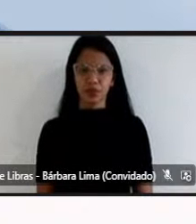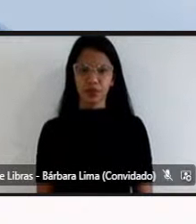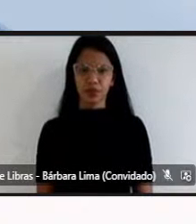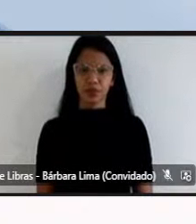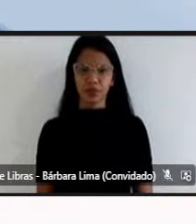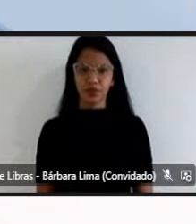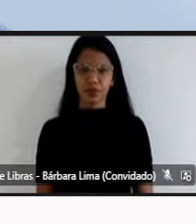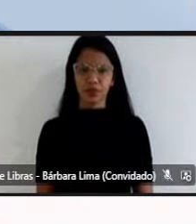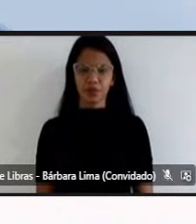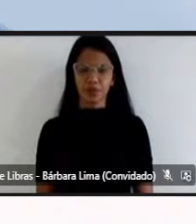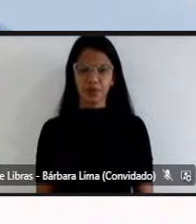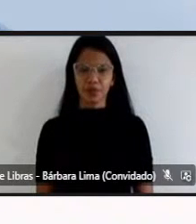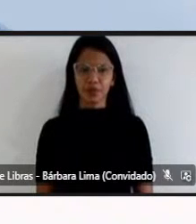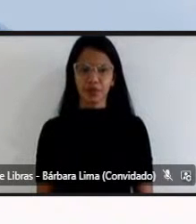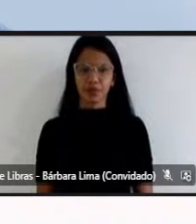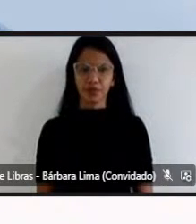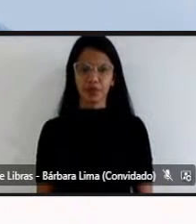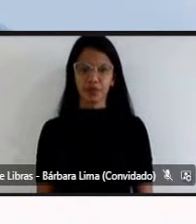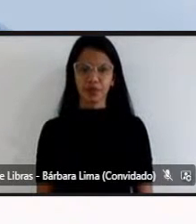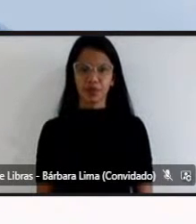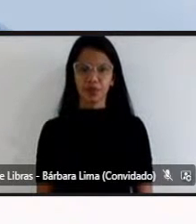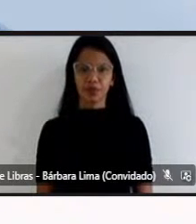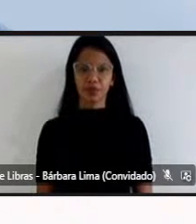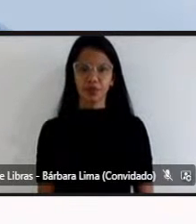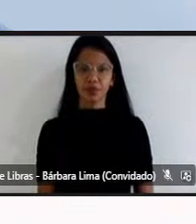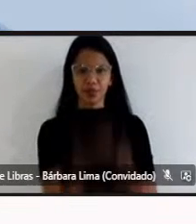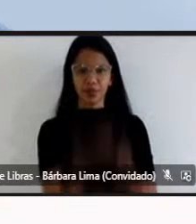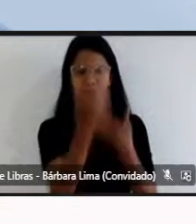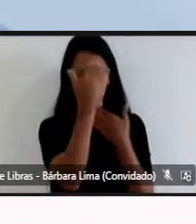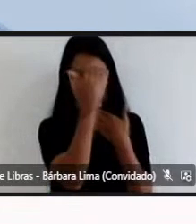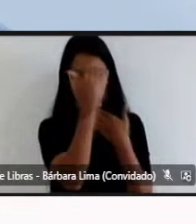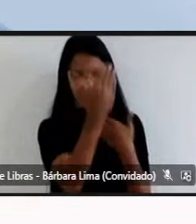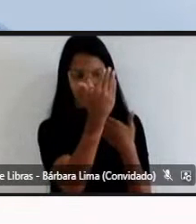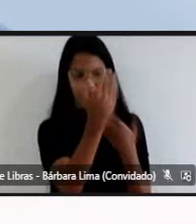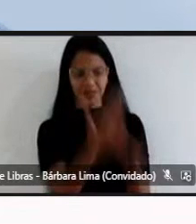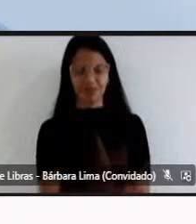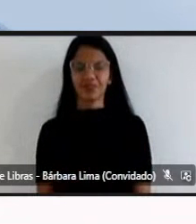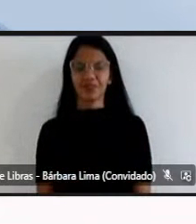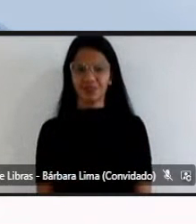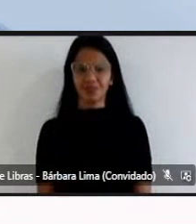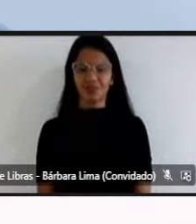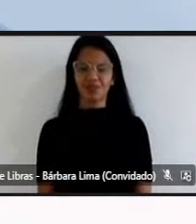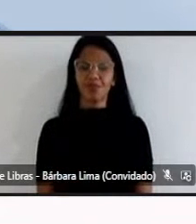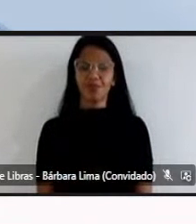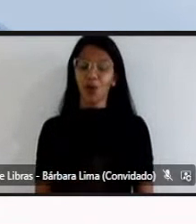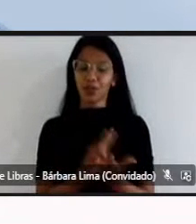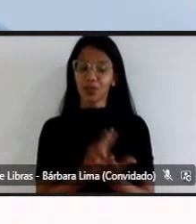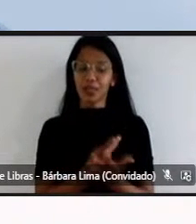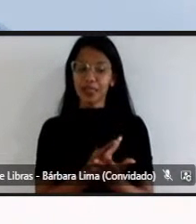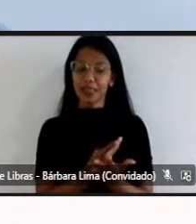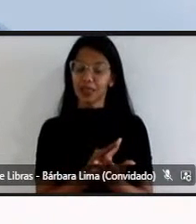Obrigada. The correct is obrigado for a man. I was right first time. Yeah.